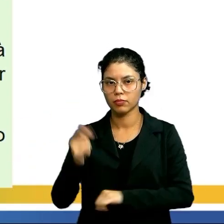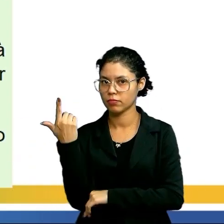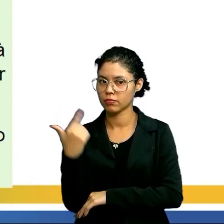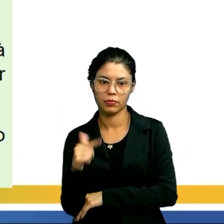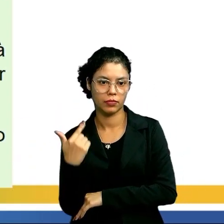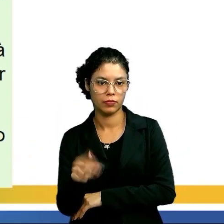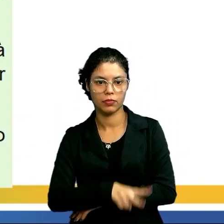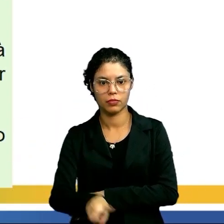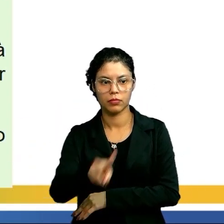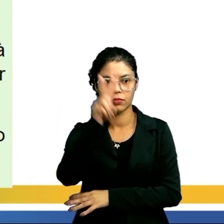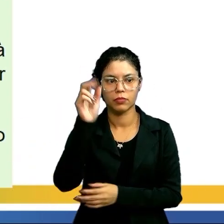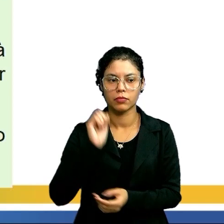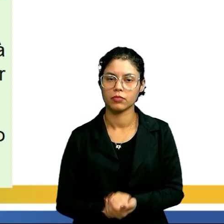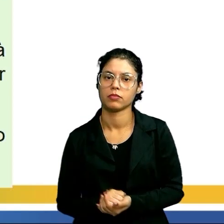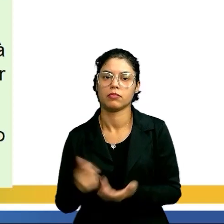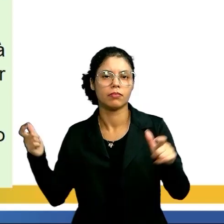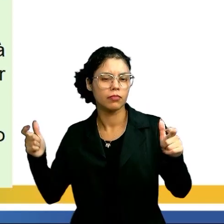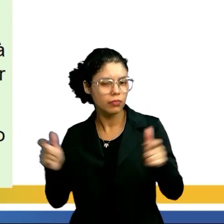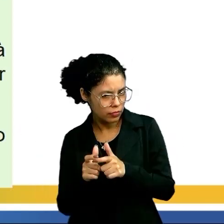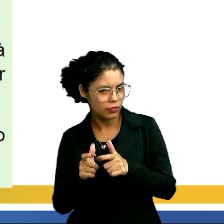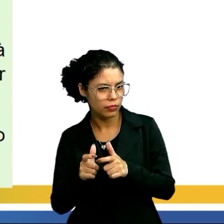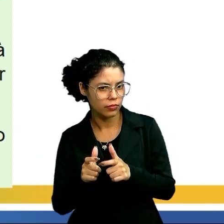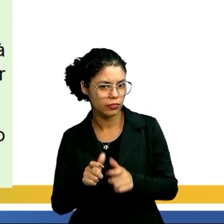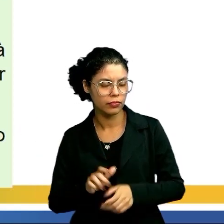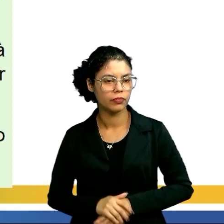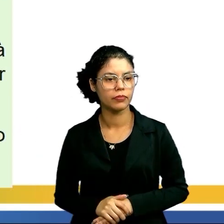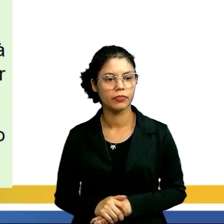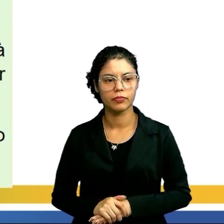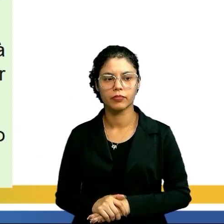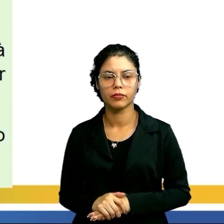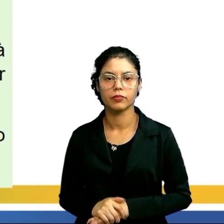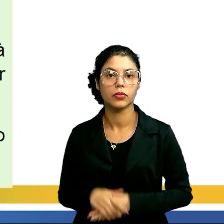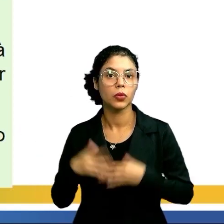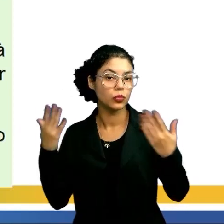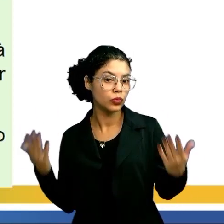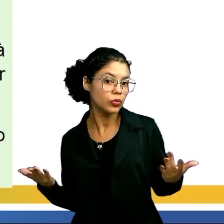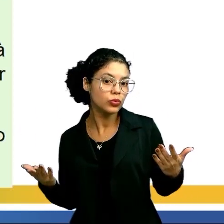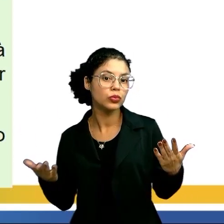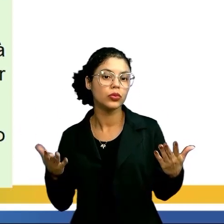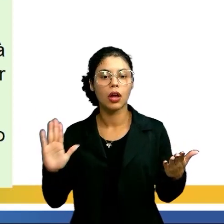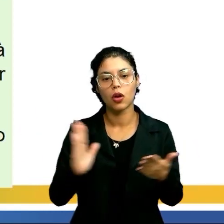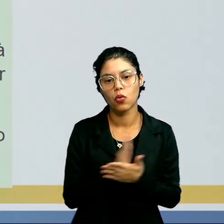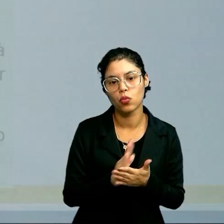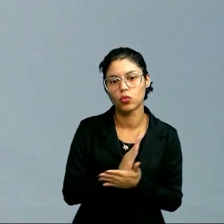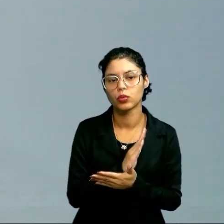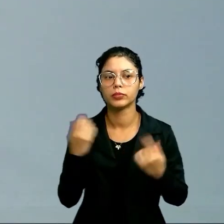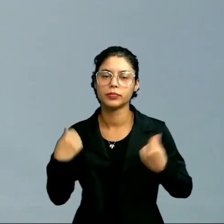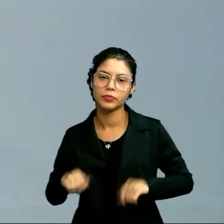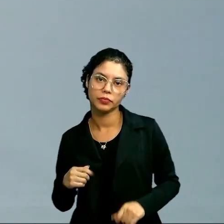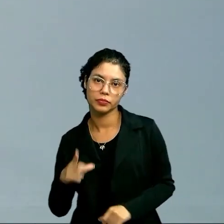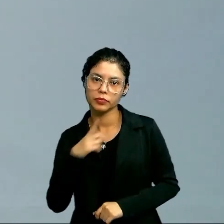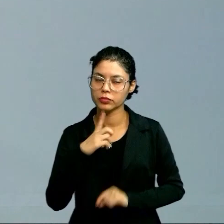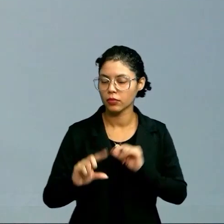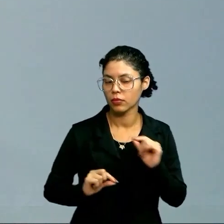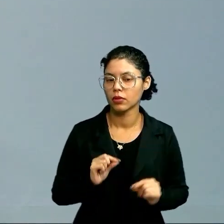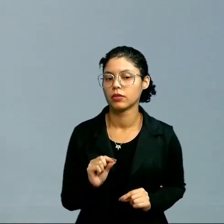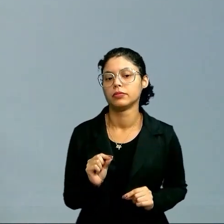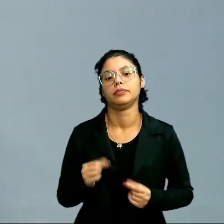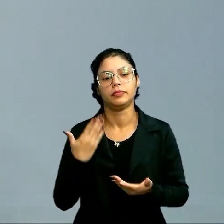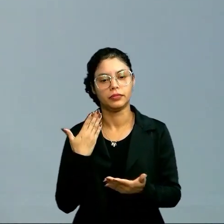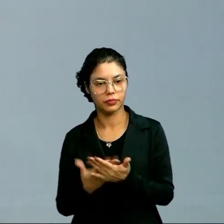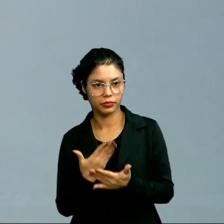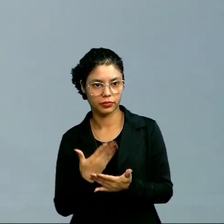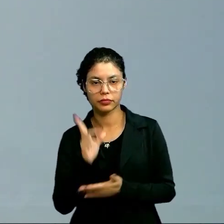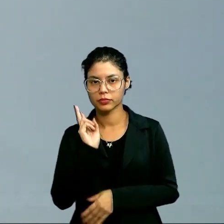sistema não tem valor, é um ser reduzido. Ou seja, é alguém que deve e precisa